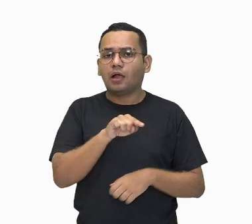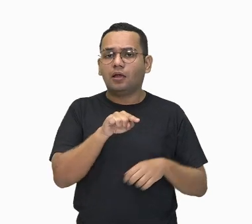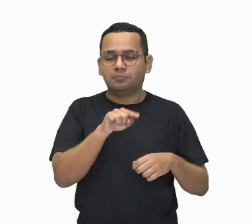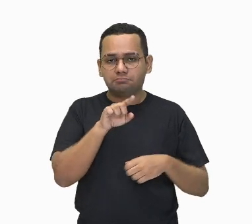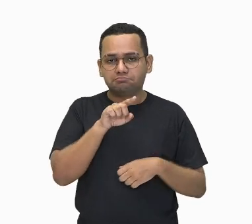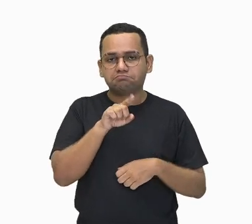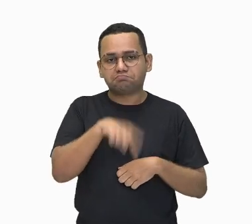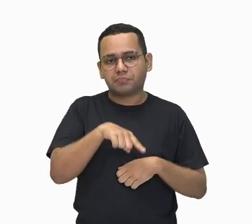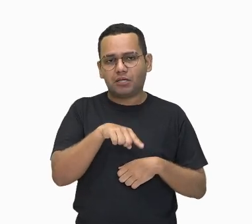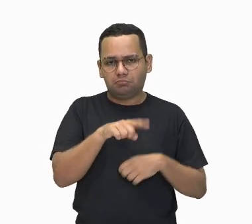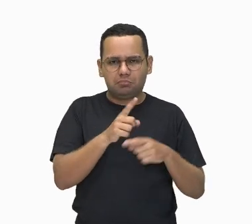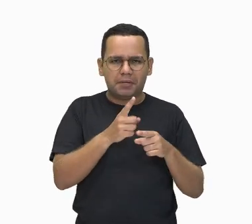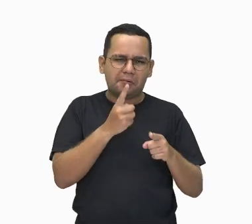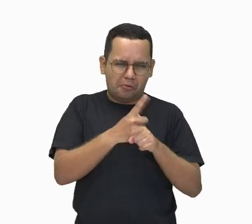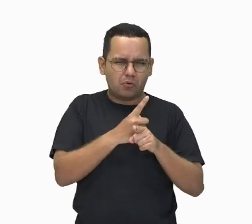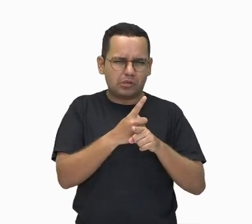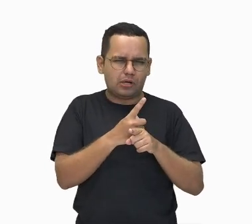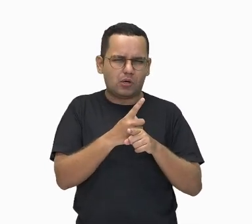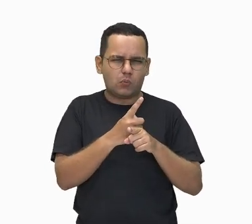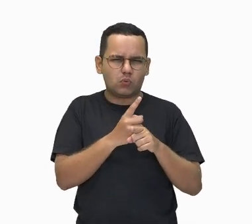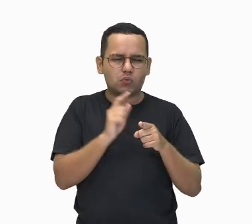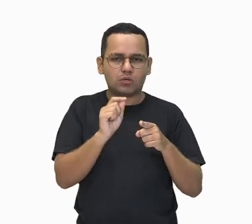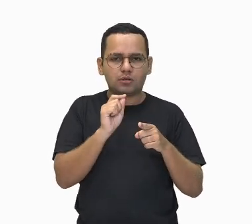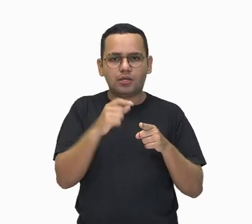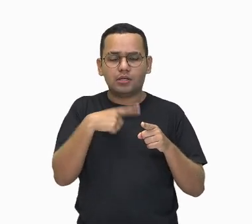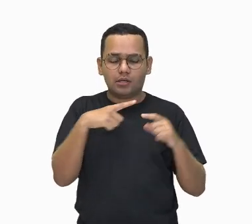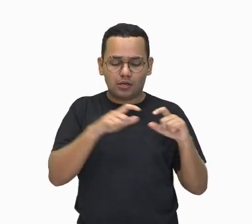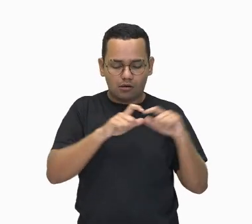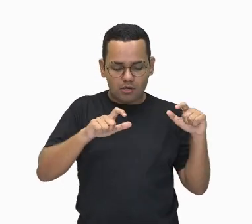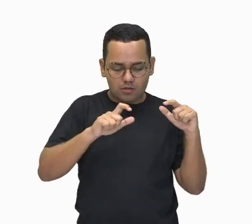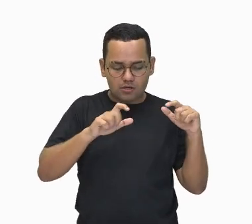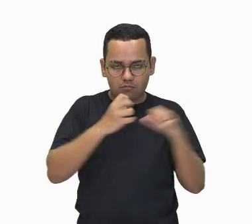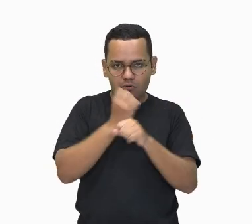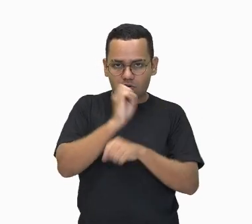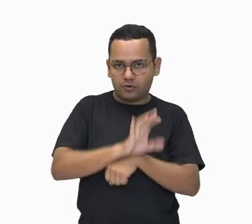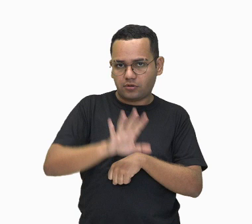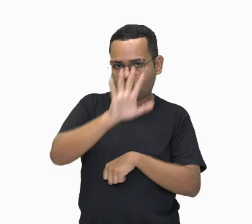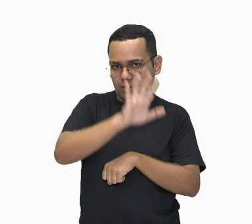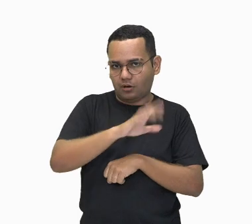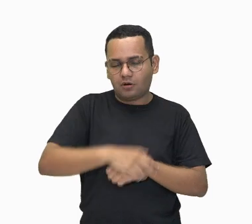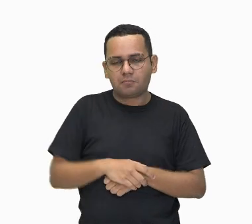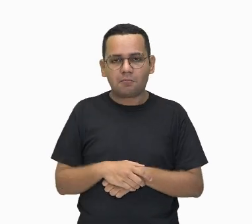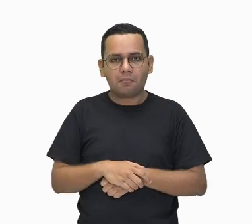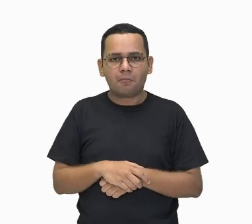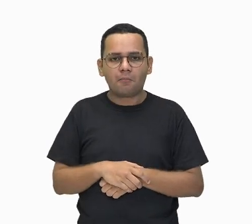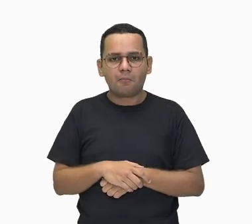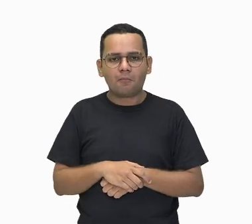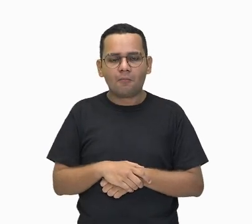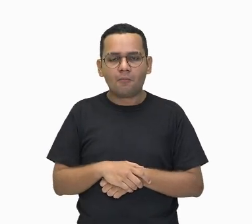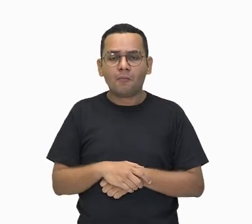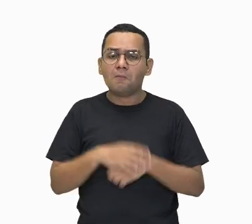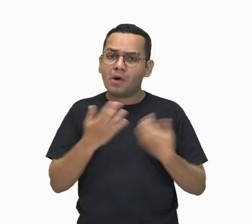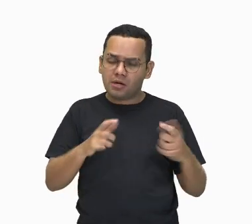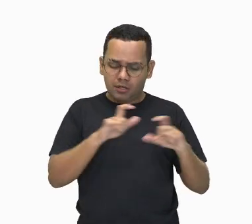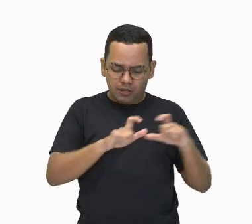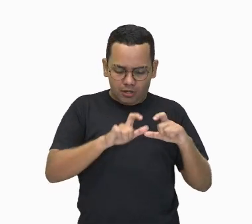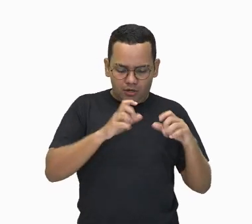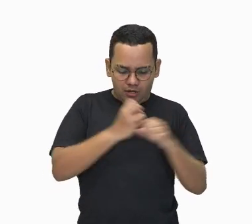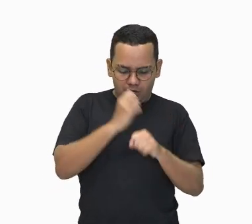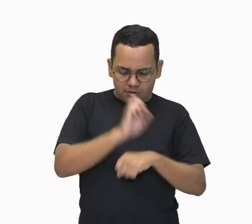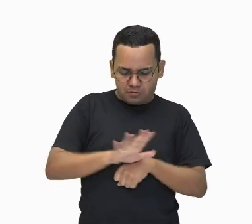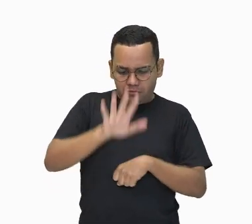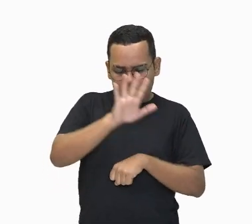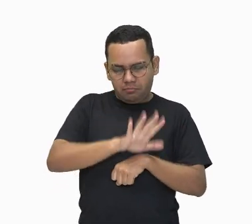o coeficiente, aliás, a equação geral da reta, e aí, a partir da equação geral da reta, a gente